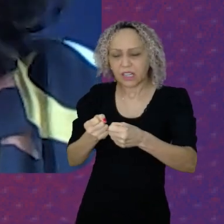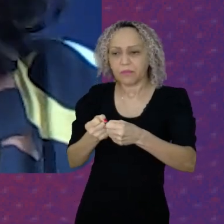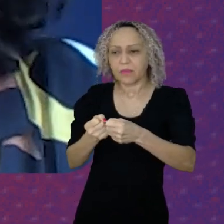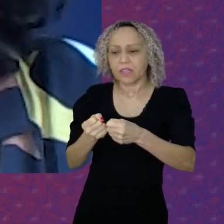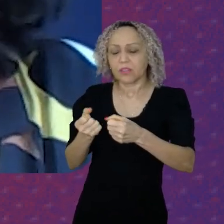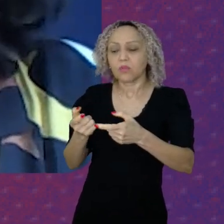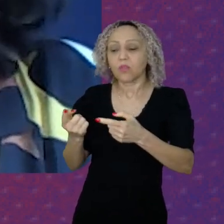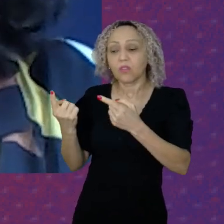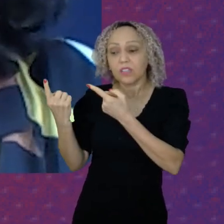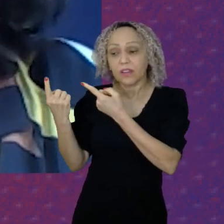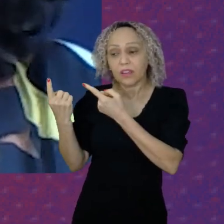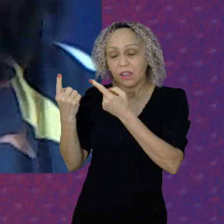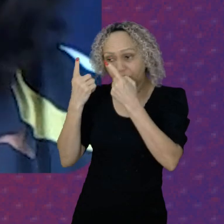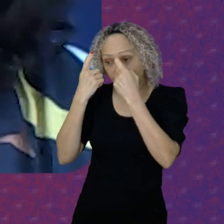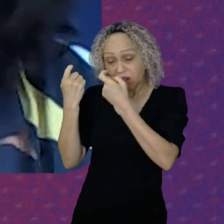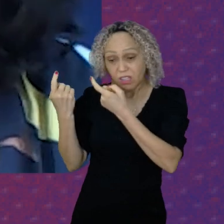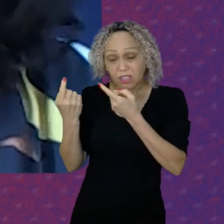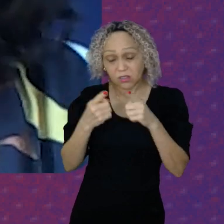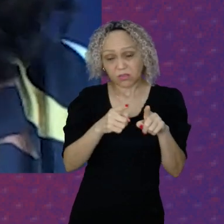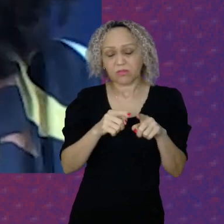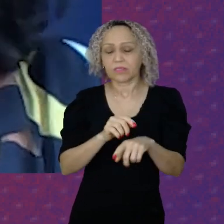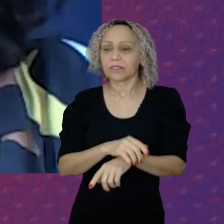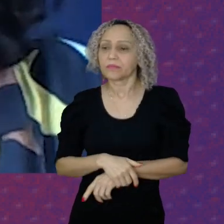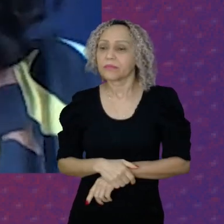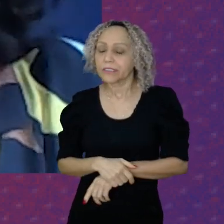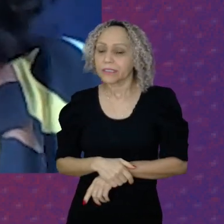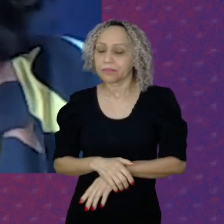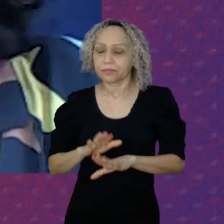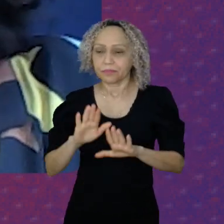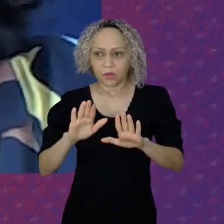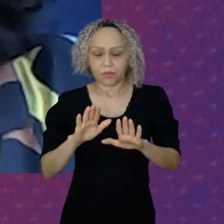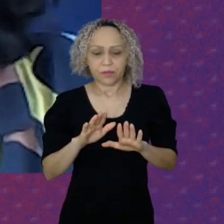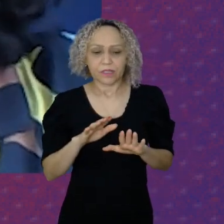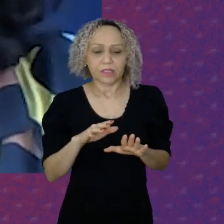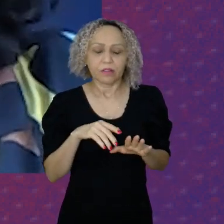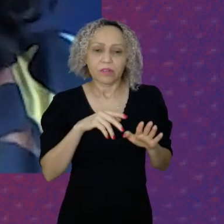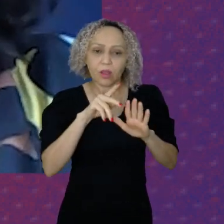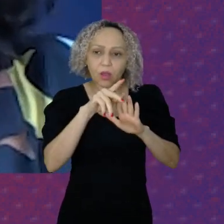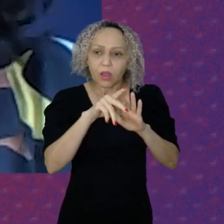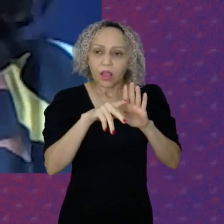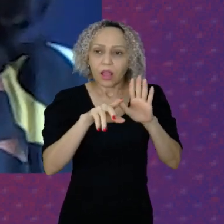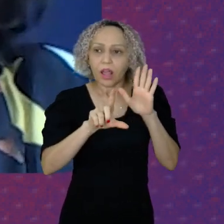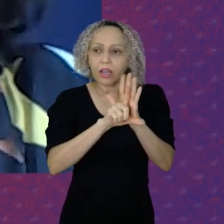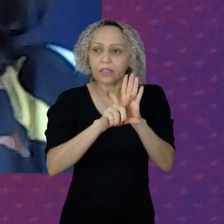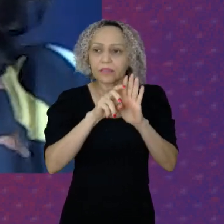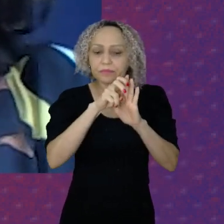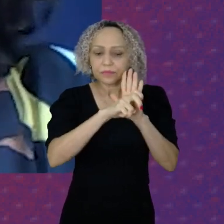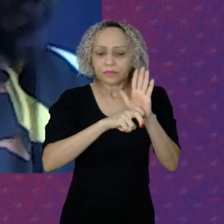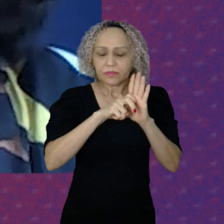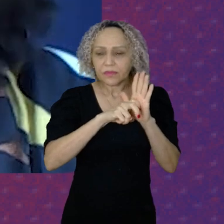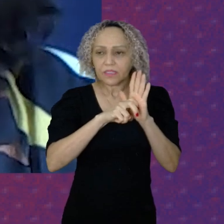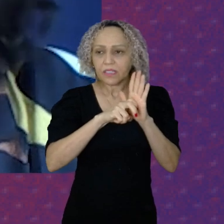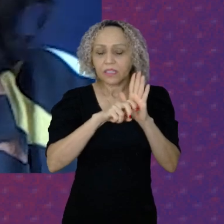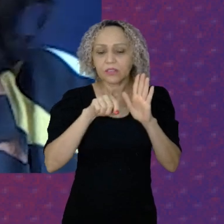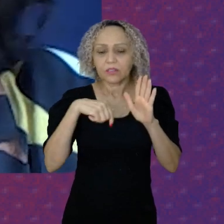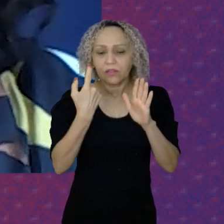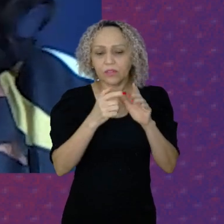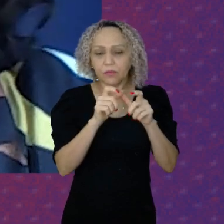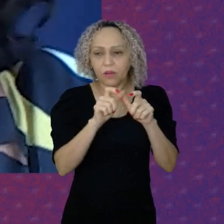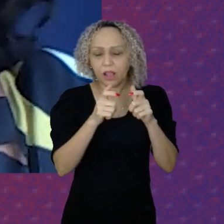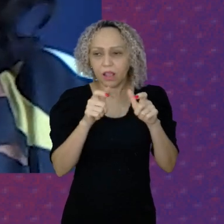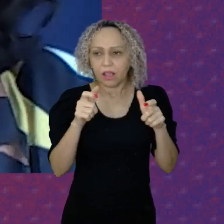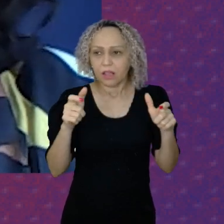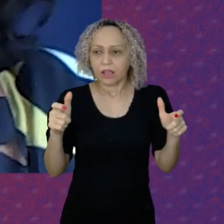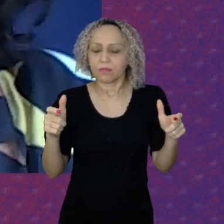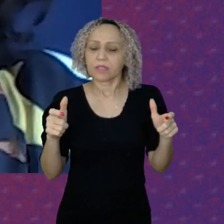da Penha, só para situar, né, não é em todos os lugares que existe, né, esse tipo